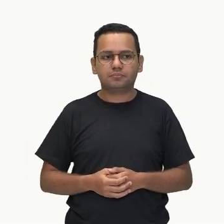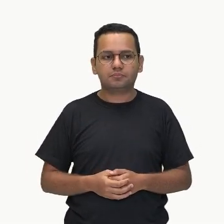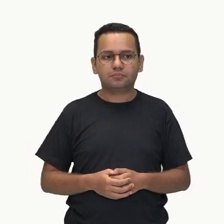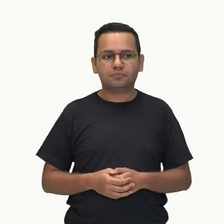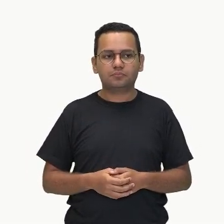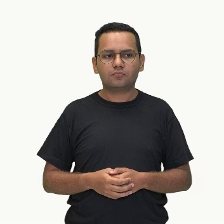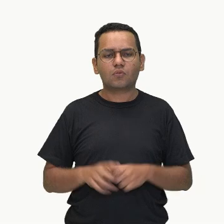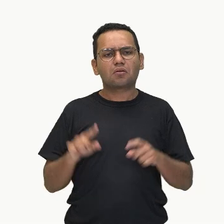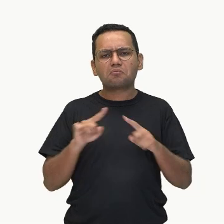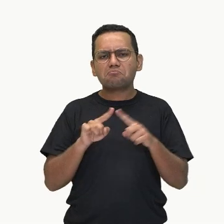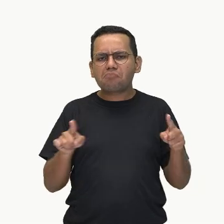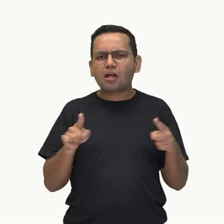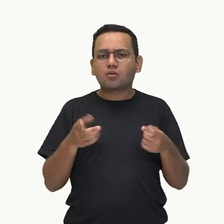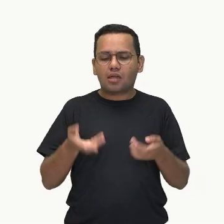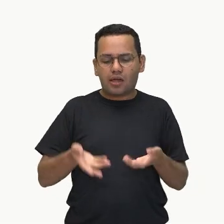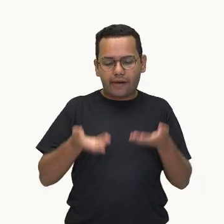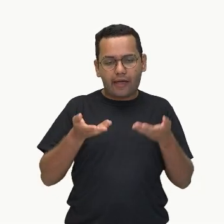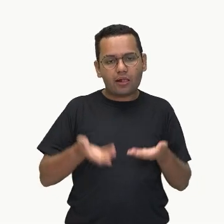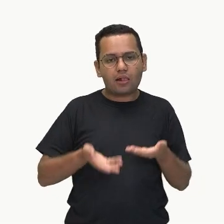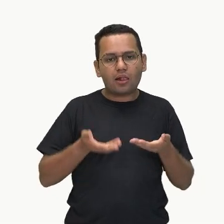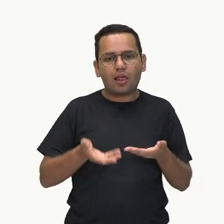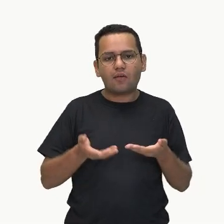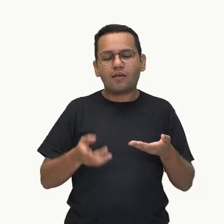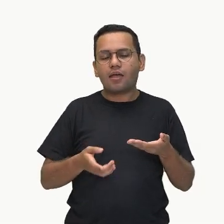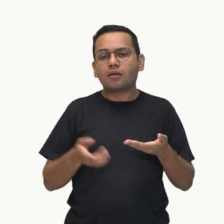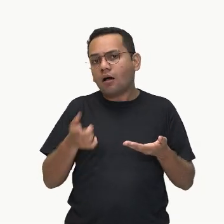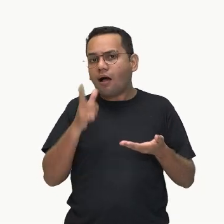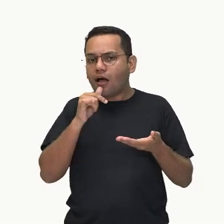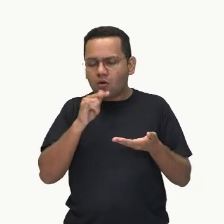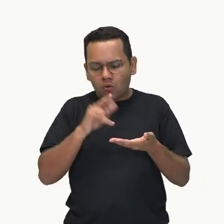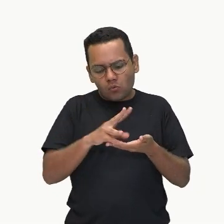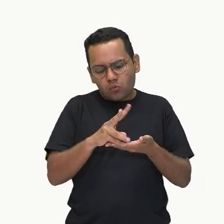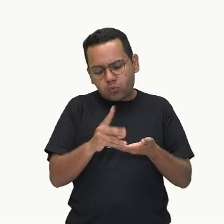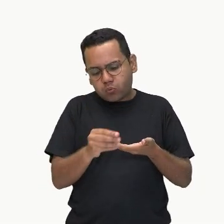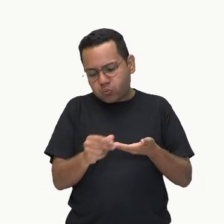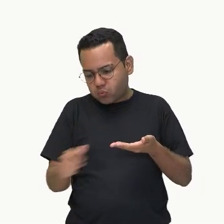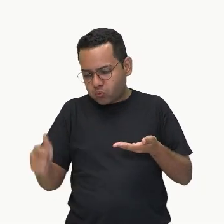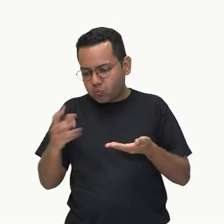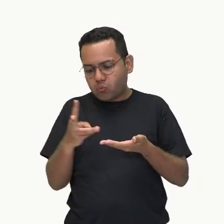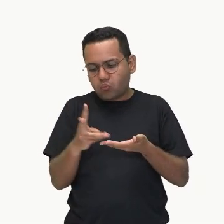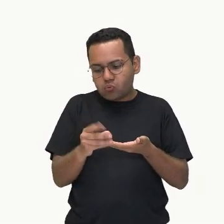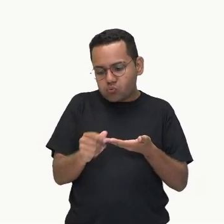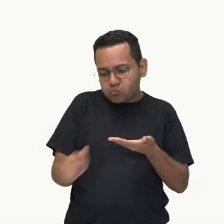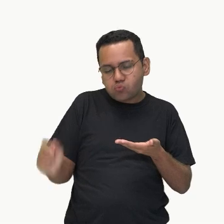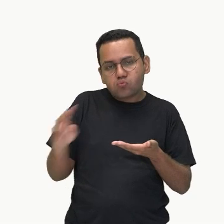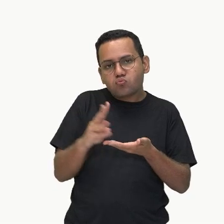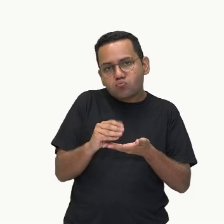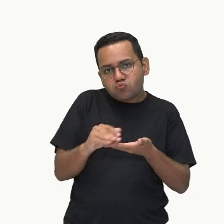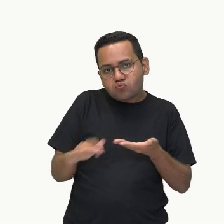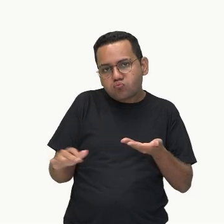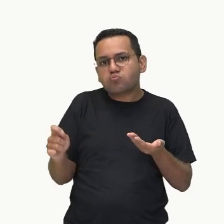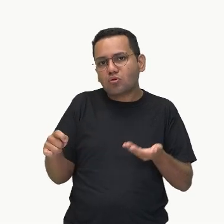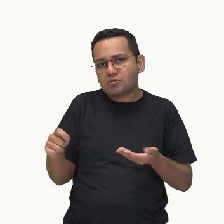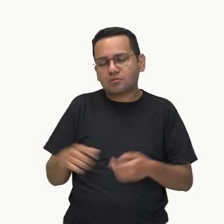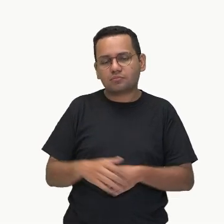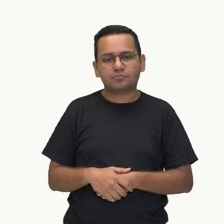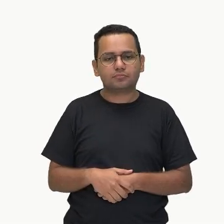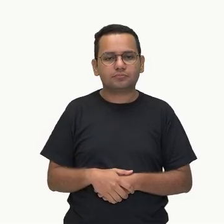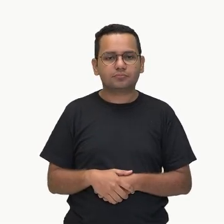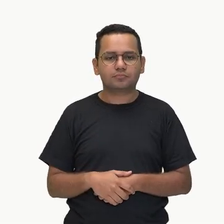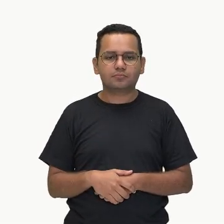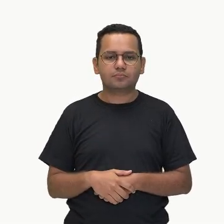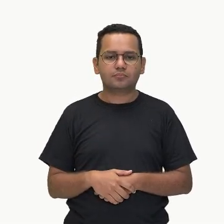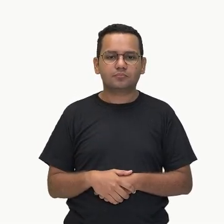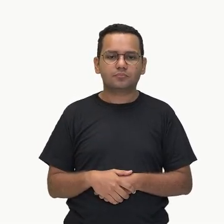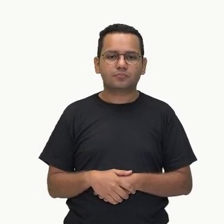mais leve seja carregado pela água para fora da bateia, para fora dessa estrutura que parece uma bacia, mas